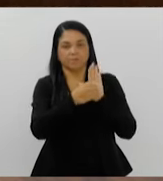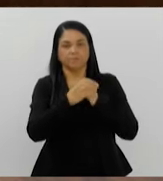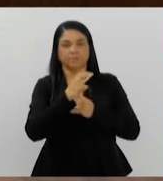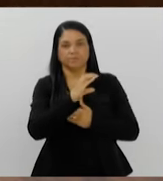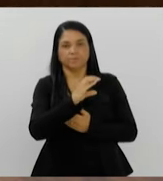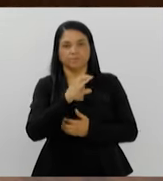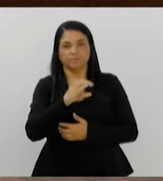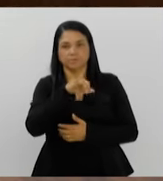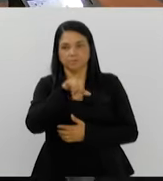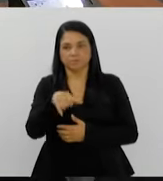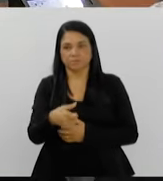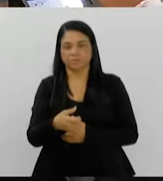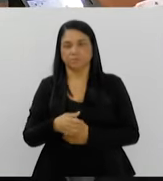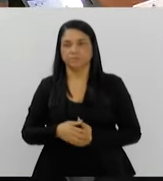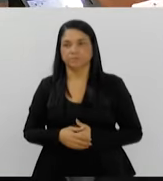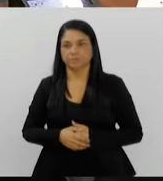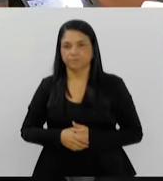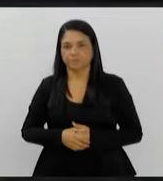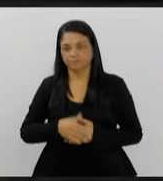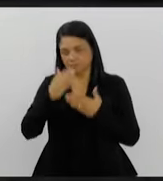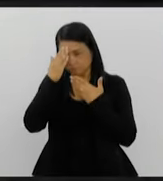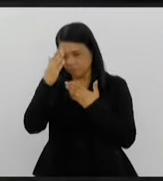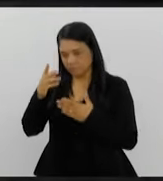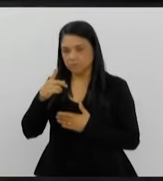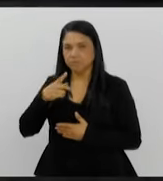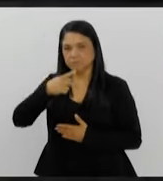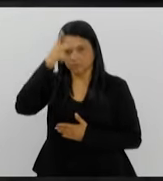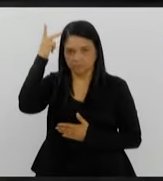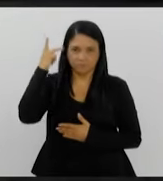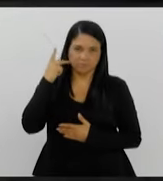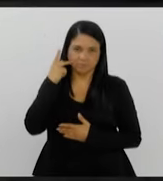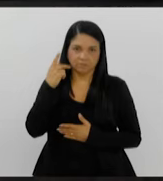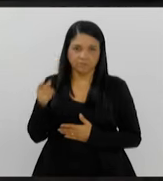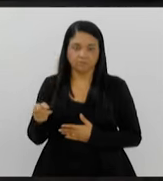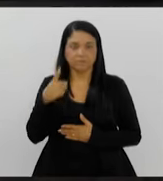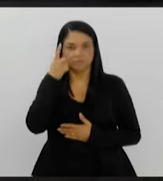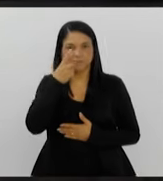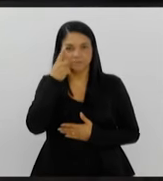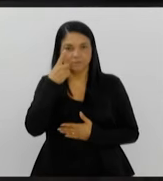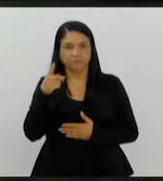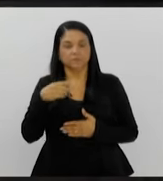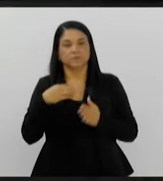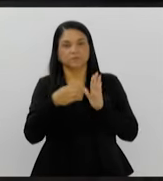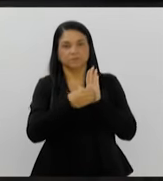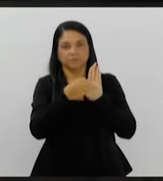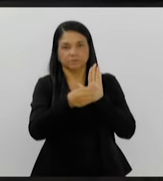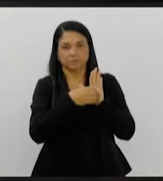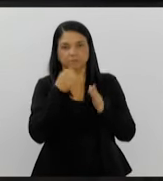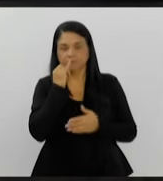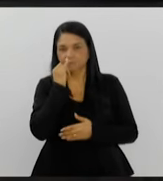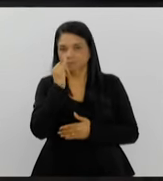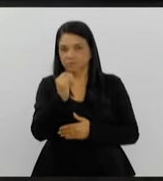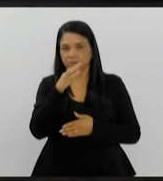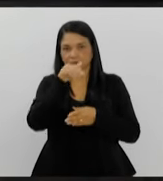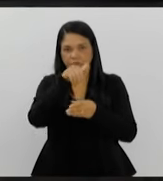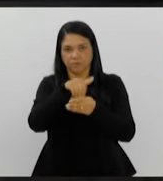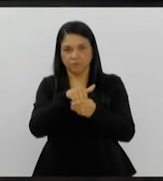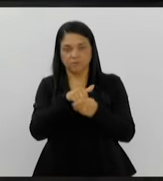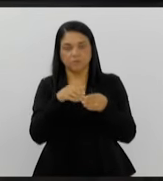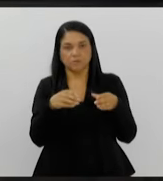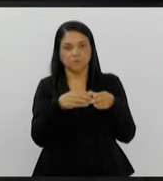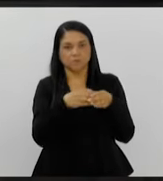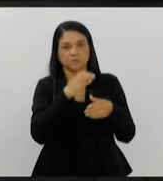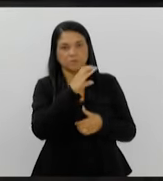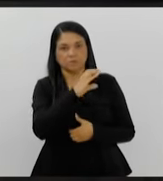de constituição e justiça Muito obrigado Deputado Lu Paulo com os pareceres emitidos em votação o parecer da Comissão de